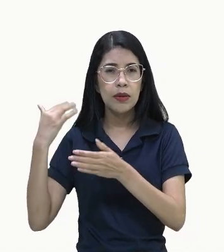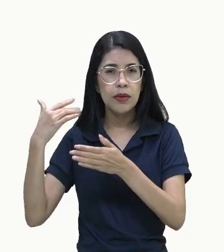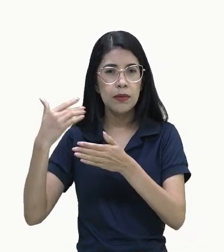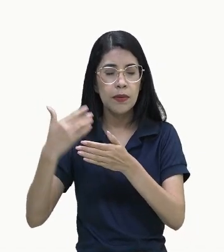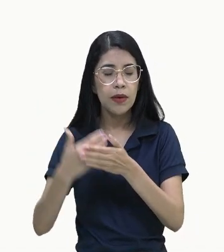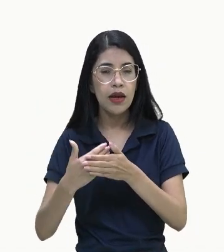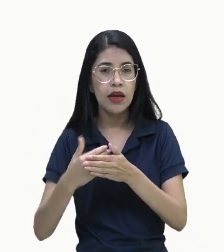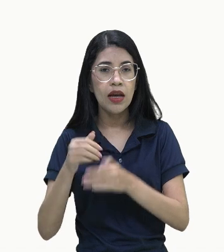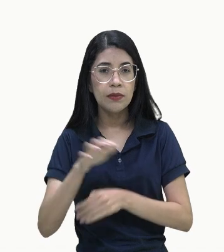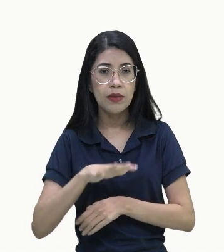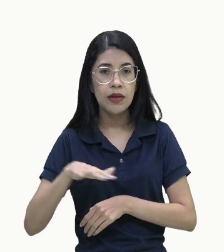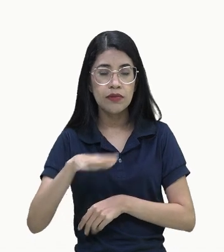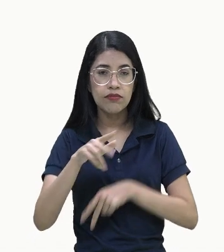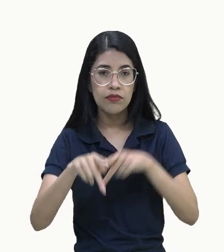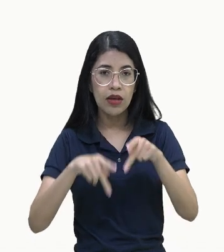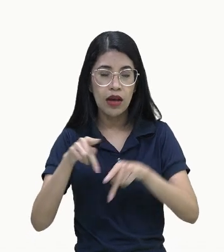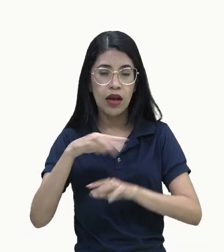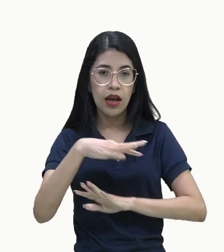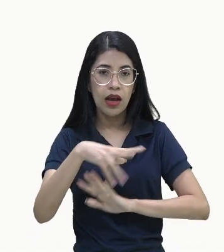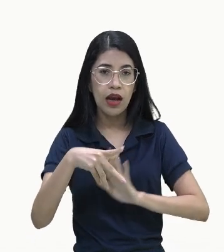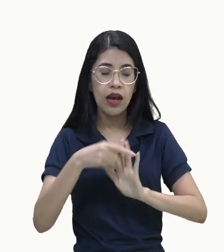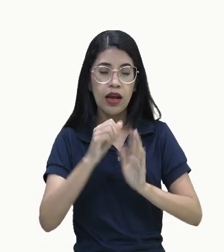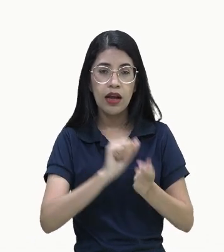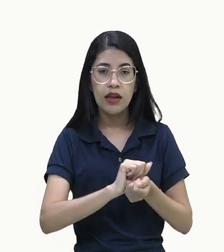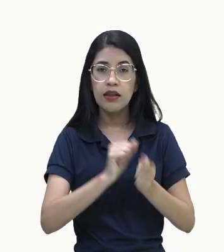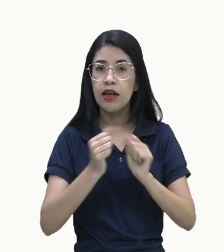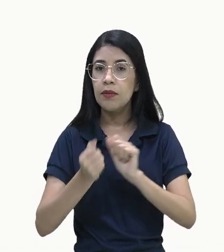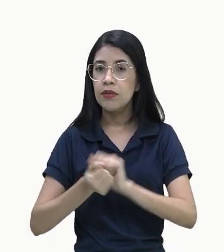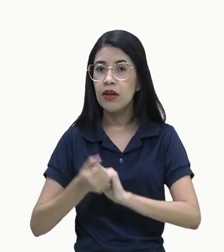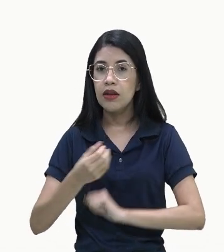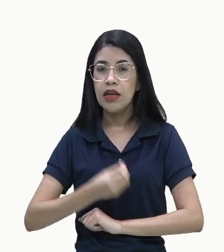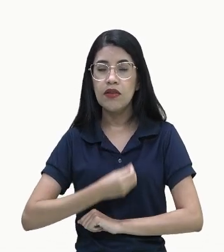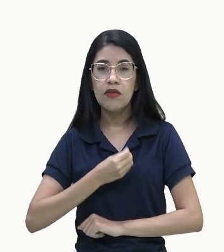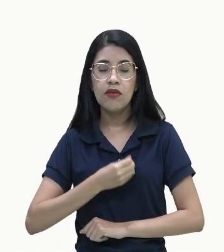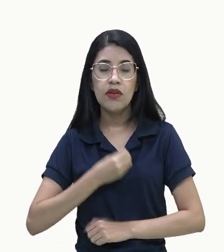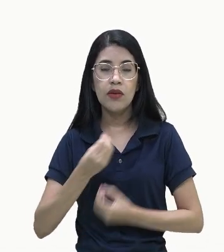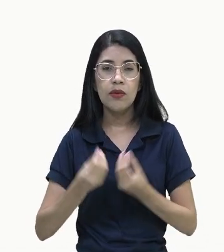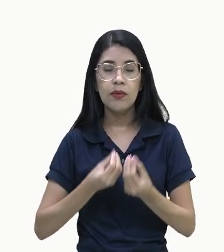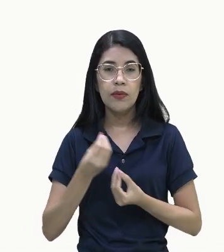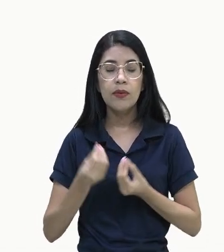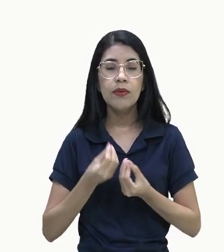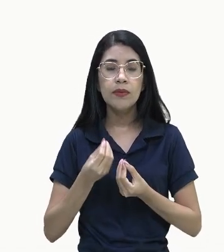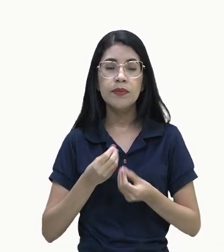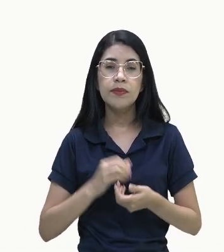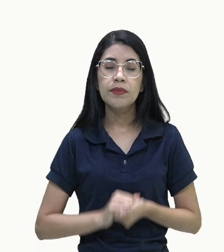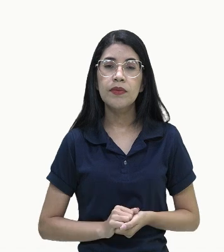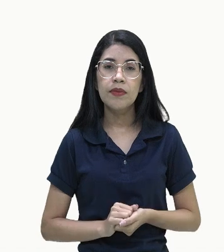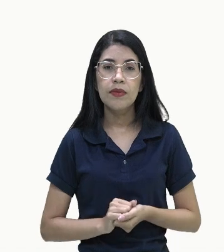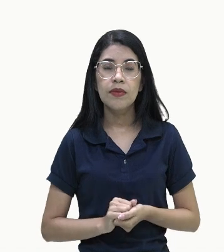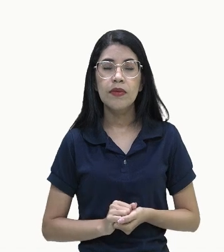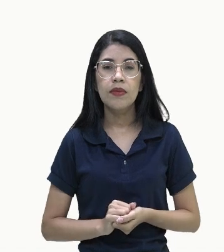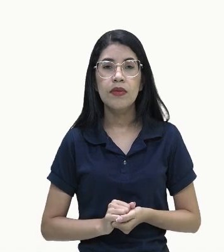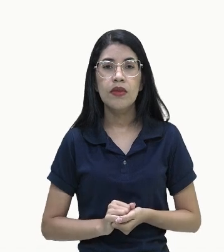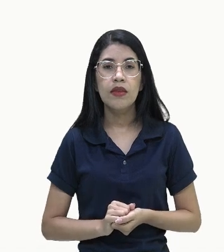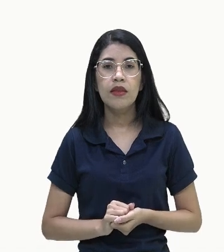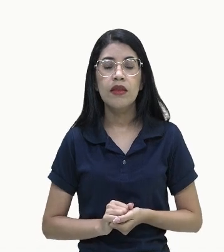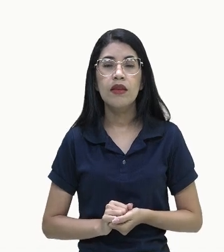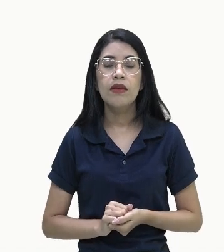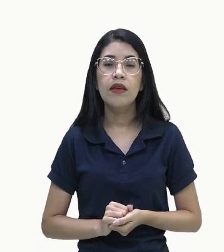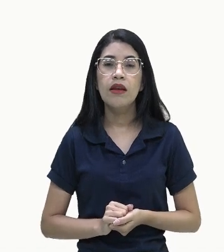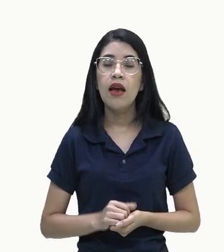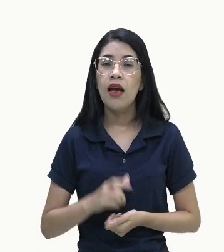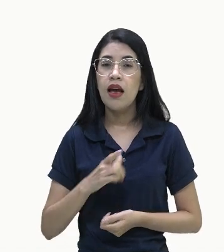amazônidas adaptaram-se a viver um longo regime, né? Aliás, adaptaram-se a viver num